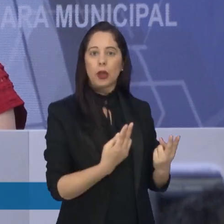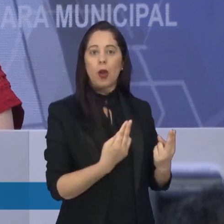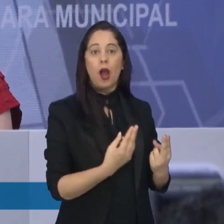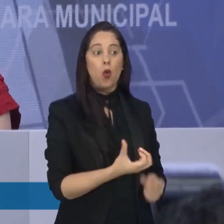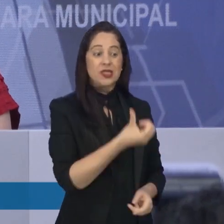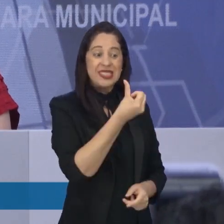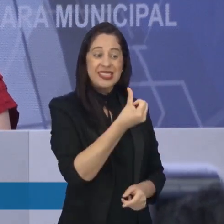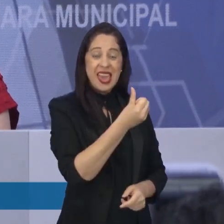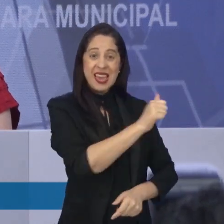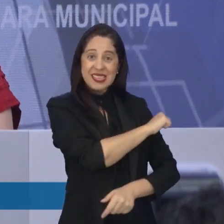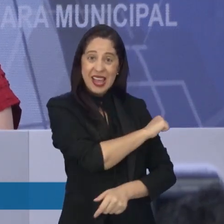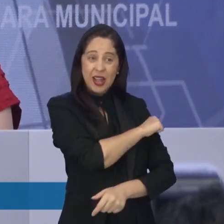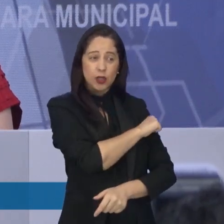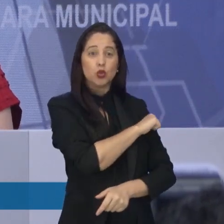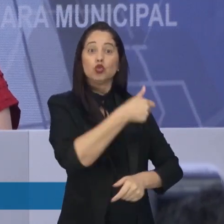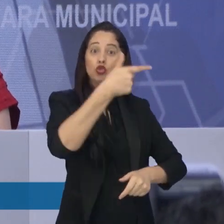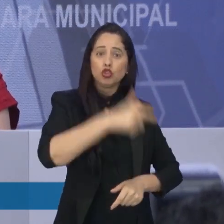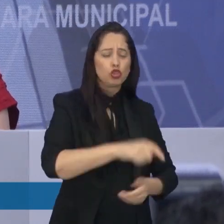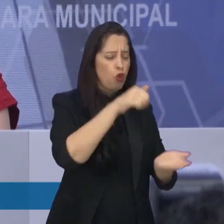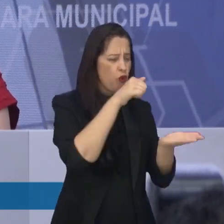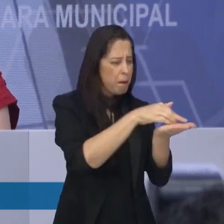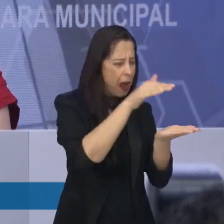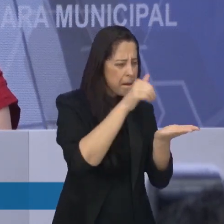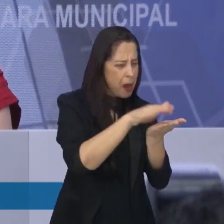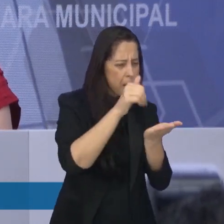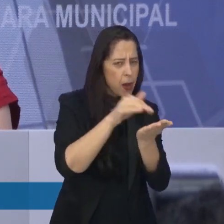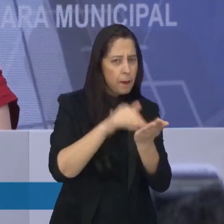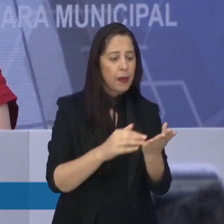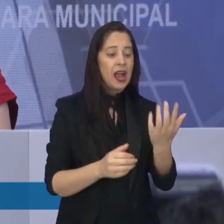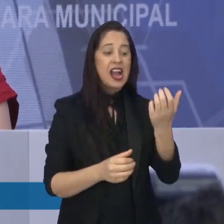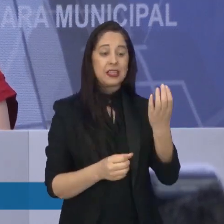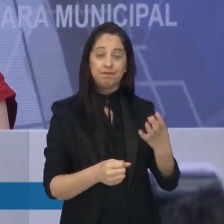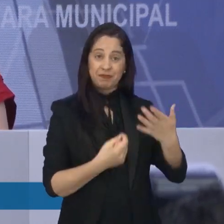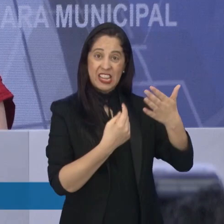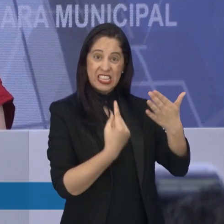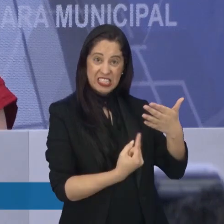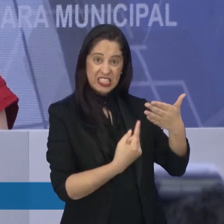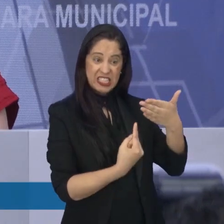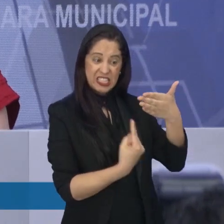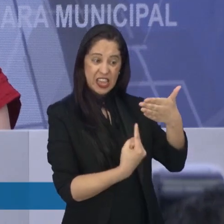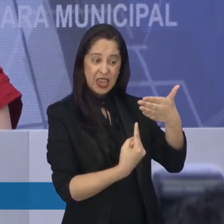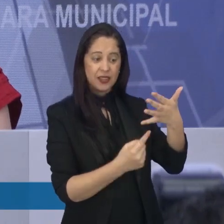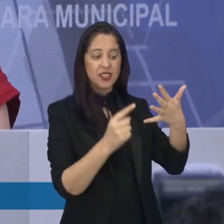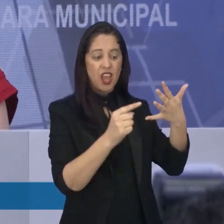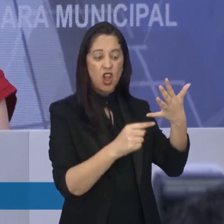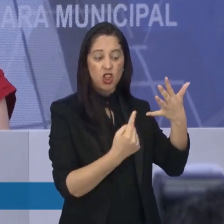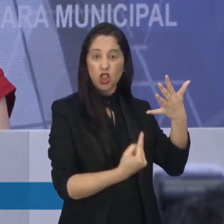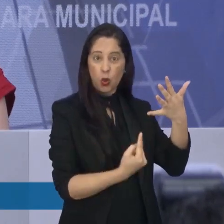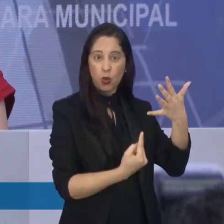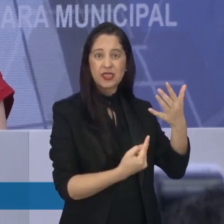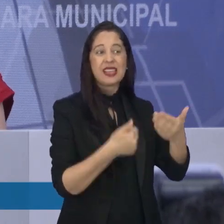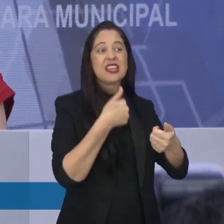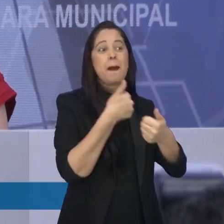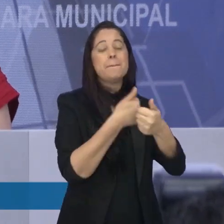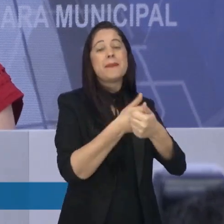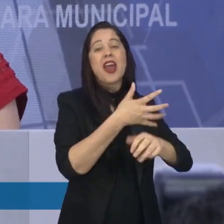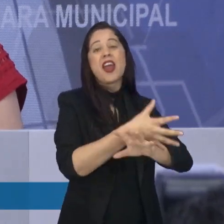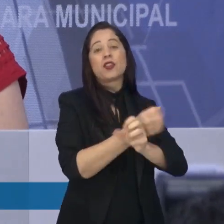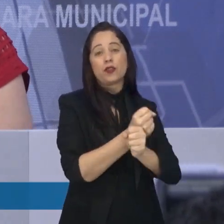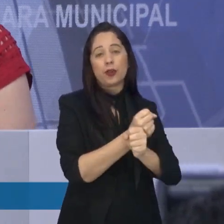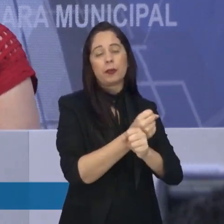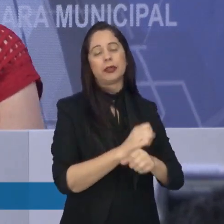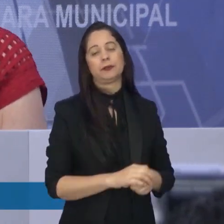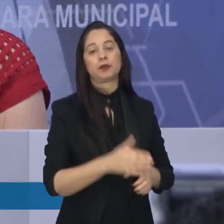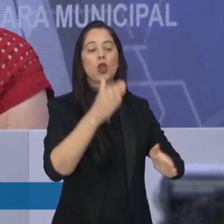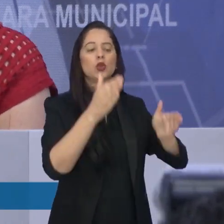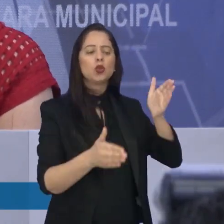alunos foram expulsos, sendo 2 deles à véspera também de suas formaturas. Entre